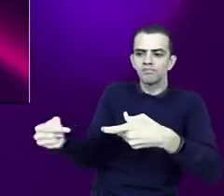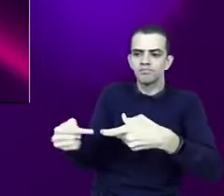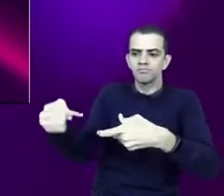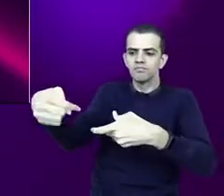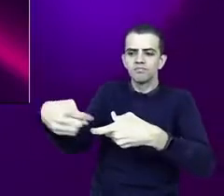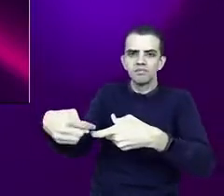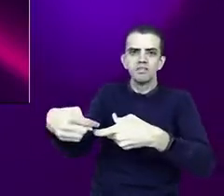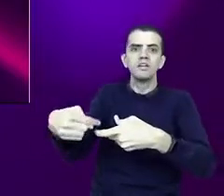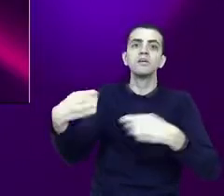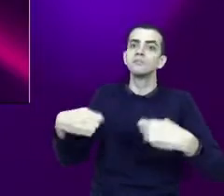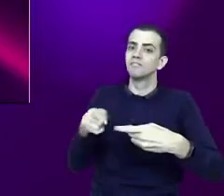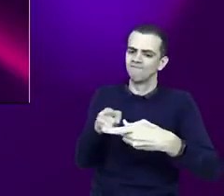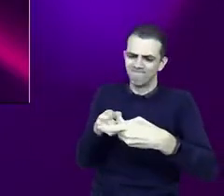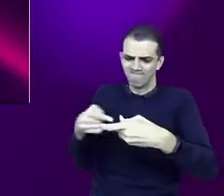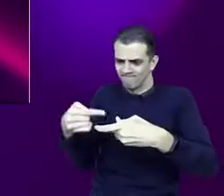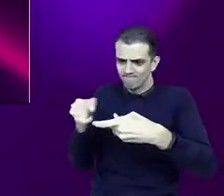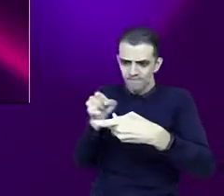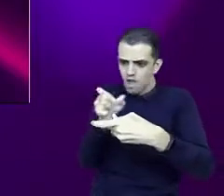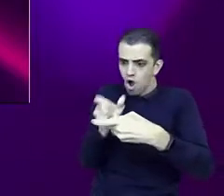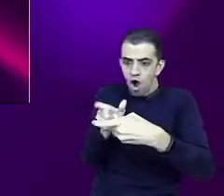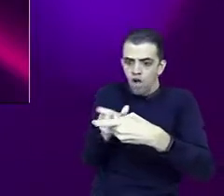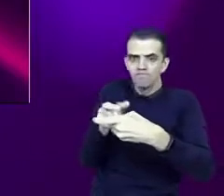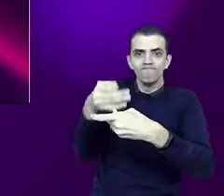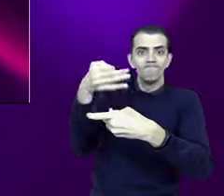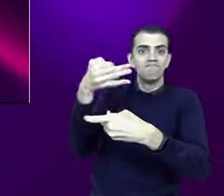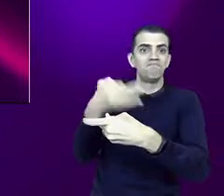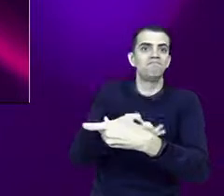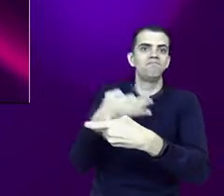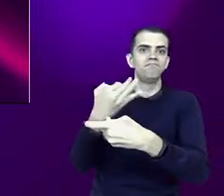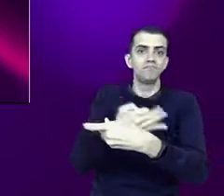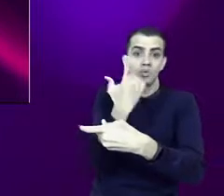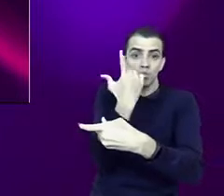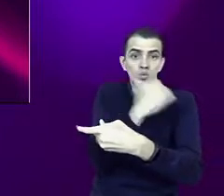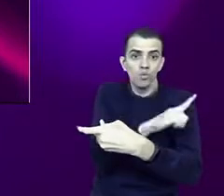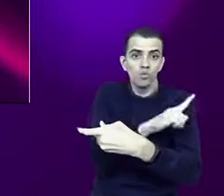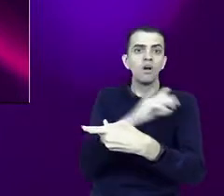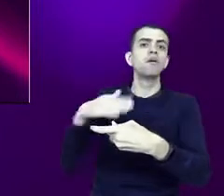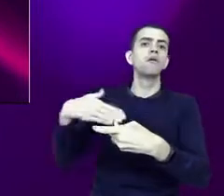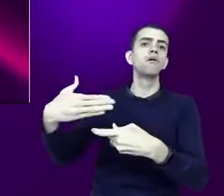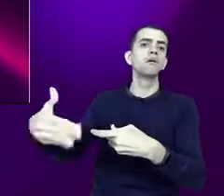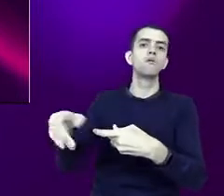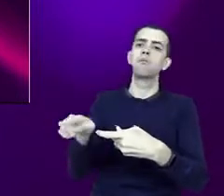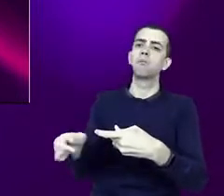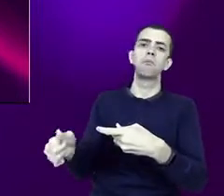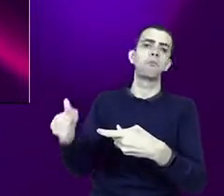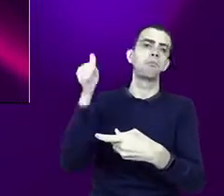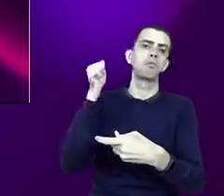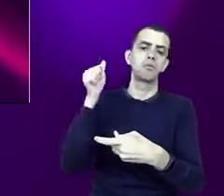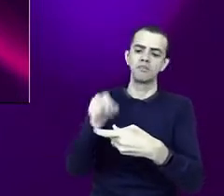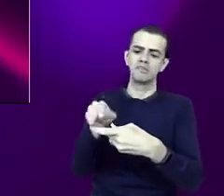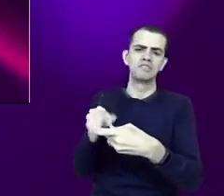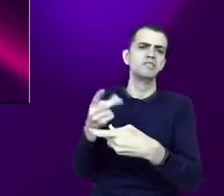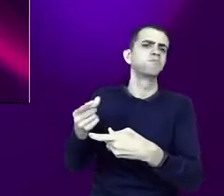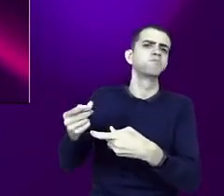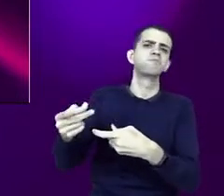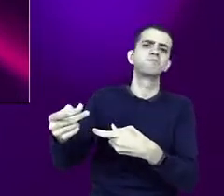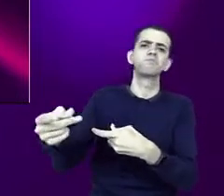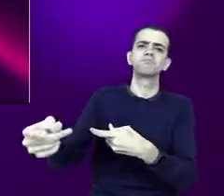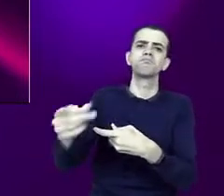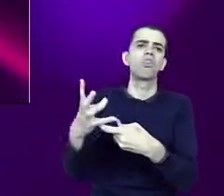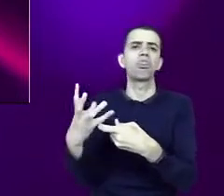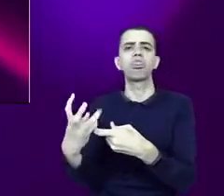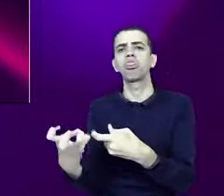suas próteses, começa a dar um resultado muito melhor, principalmente no quesito durabilidade. Tá?